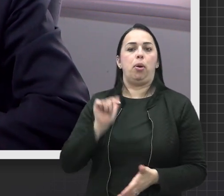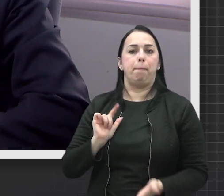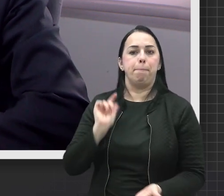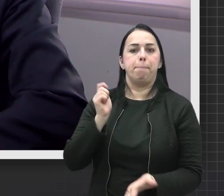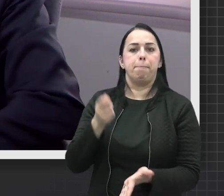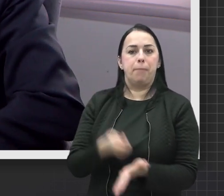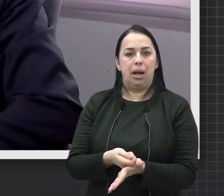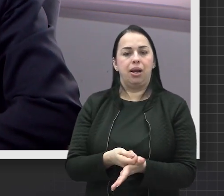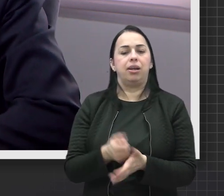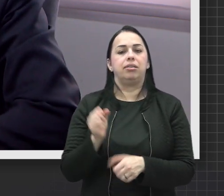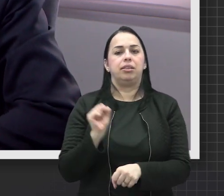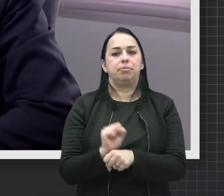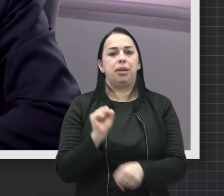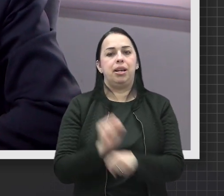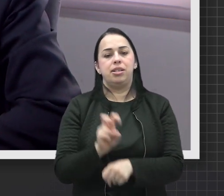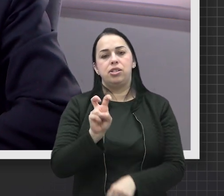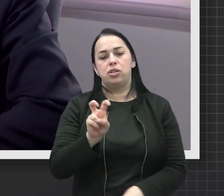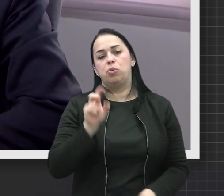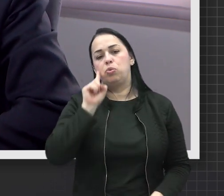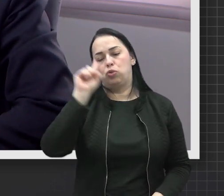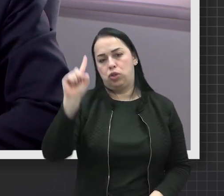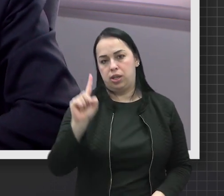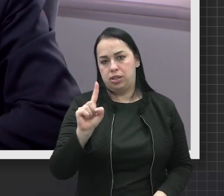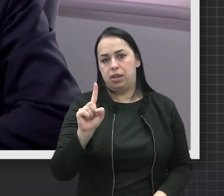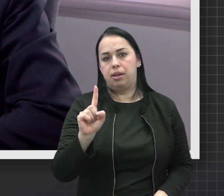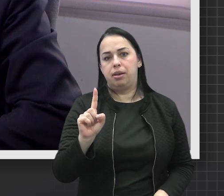prazo de 5 dias, o Código de Defesa do Consumidor,